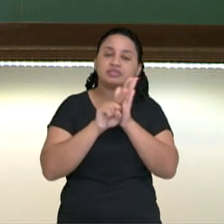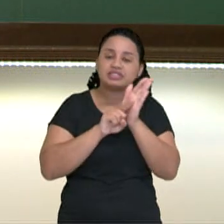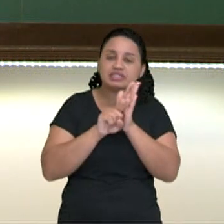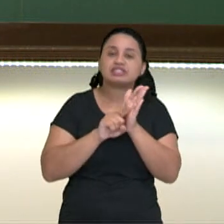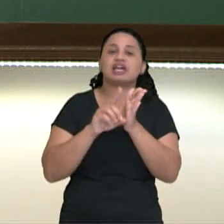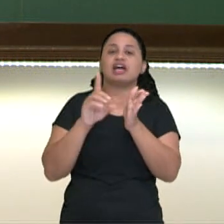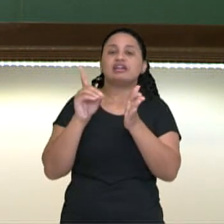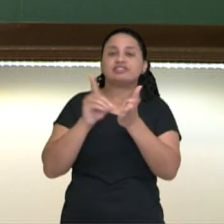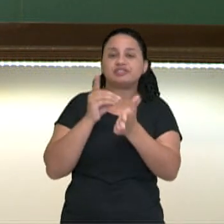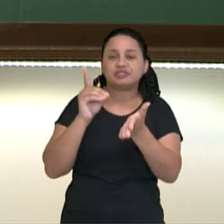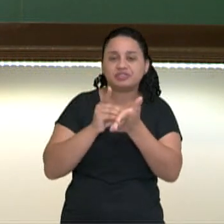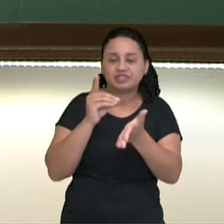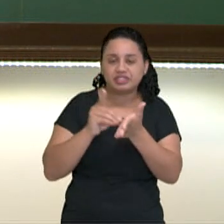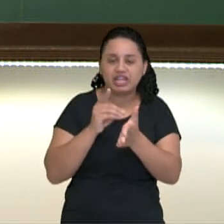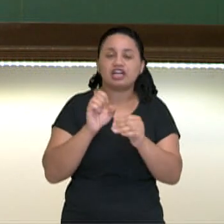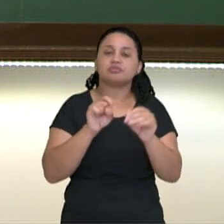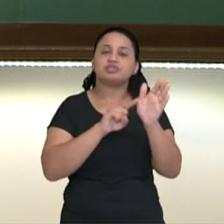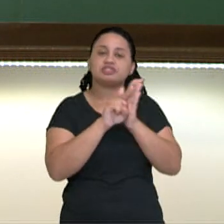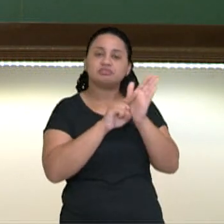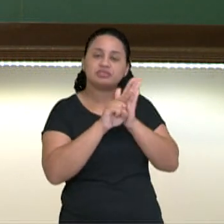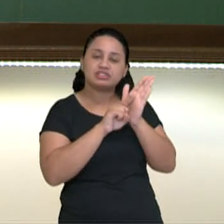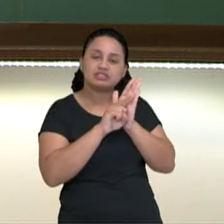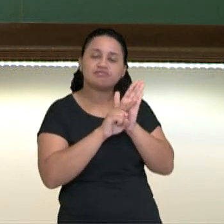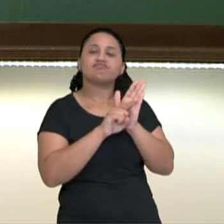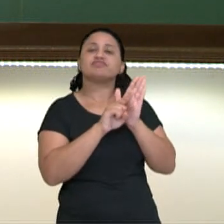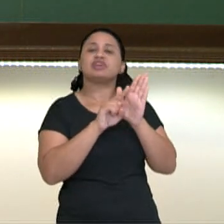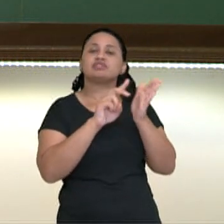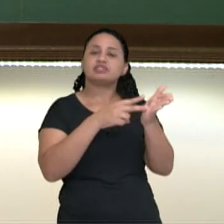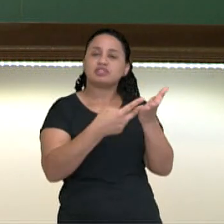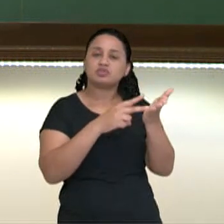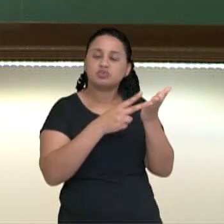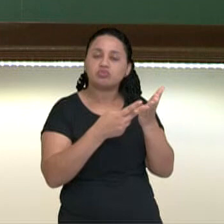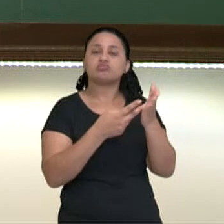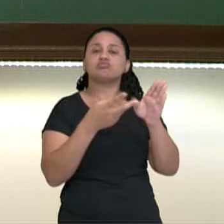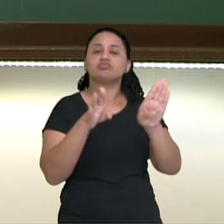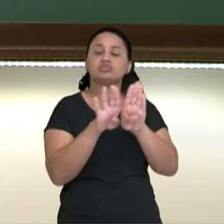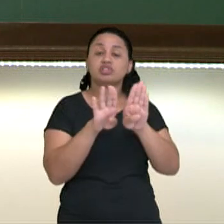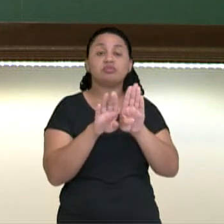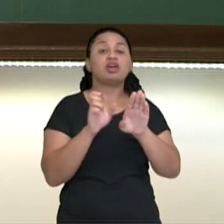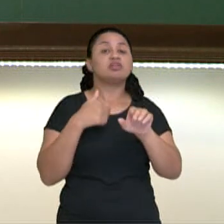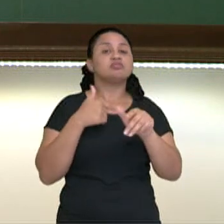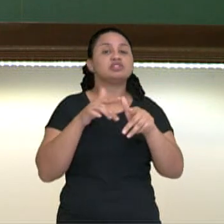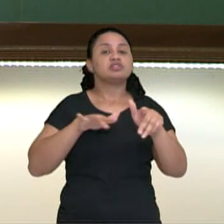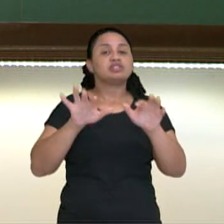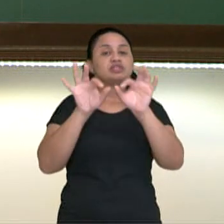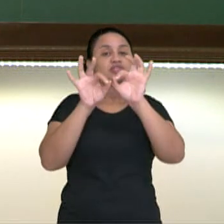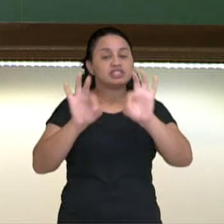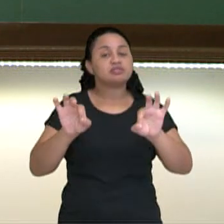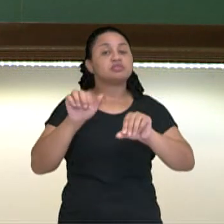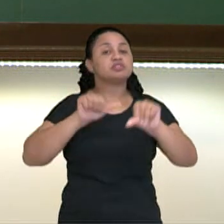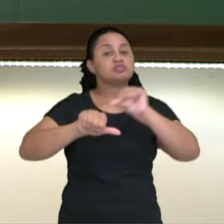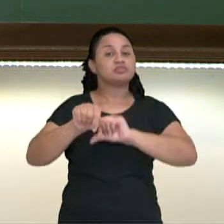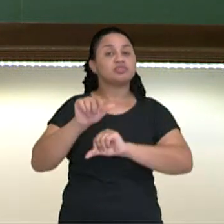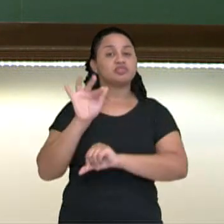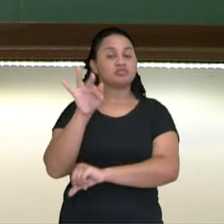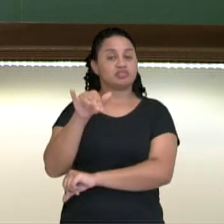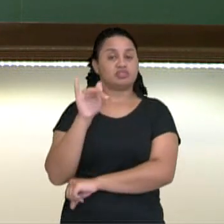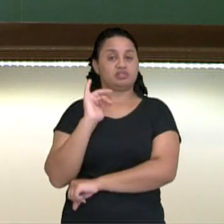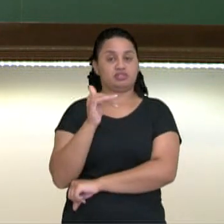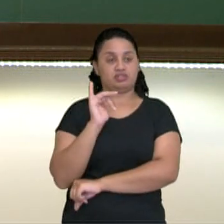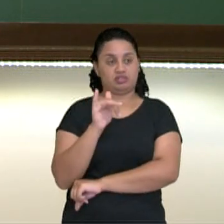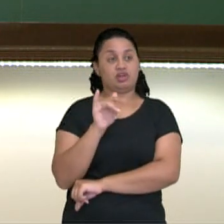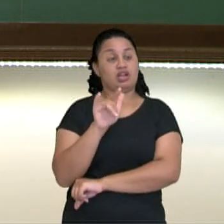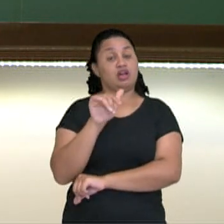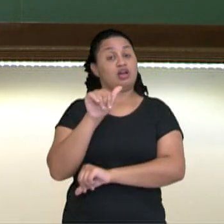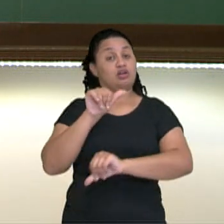dicionário, pode consultar o Google Tradutor e pense em algo simples que vai mudar o final da história, mas lembre-se, apesar da